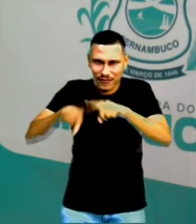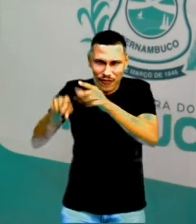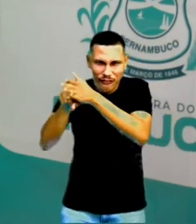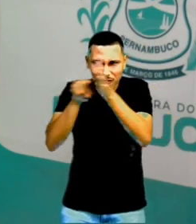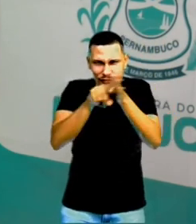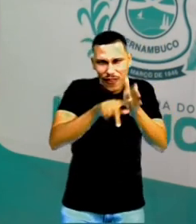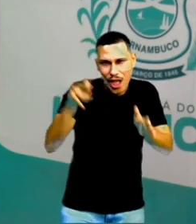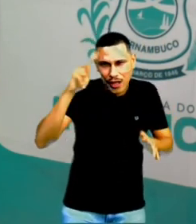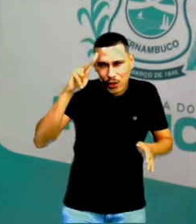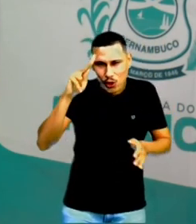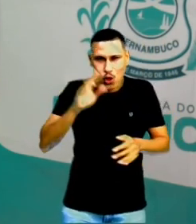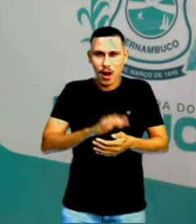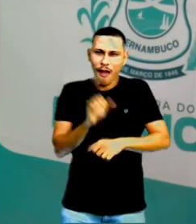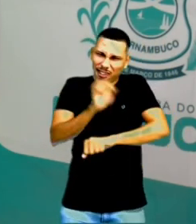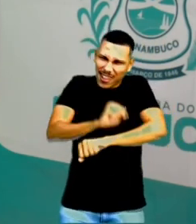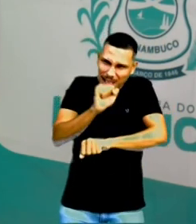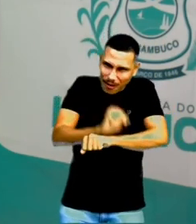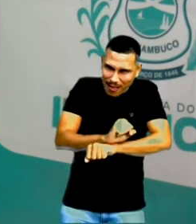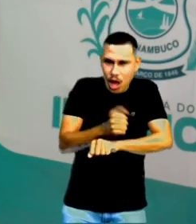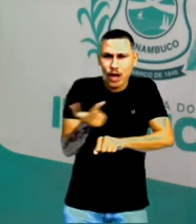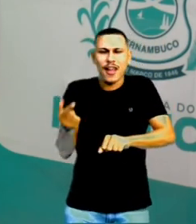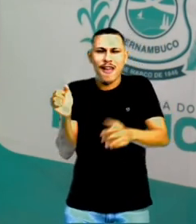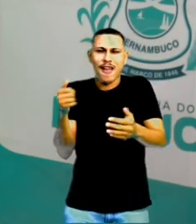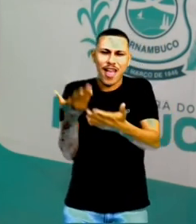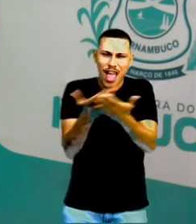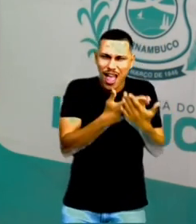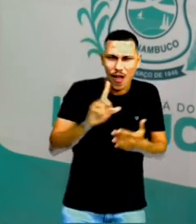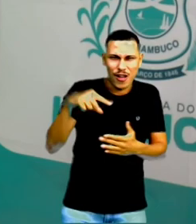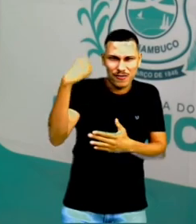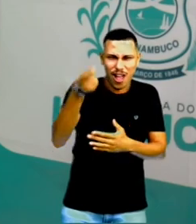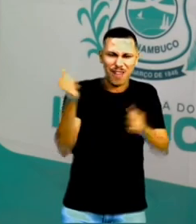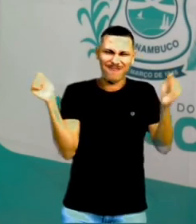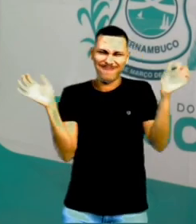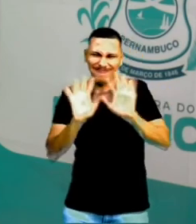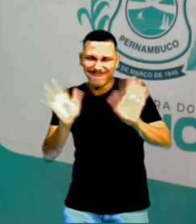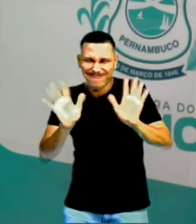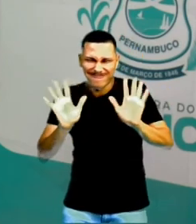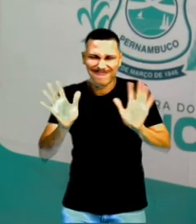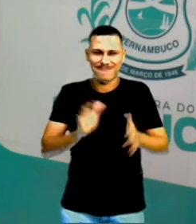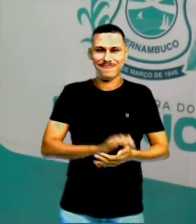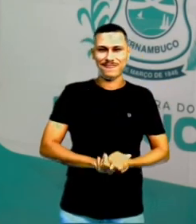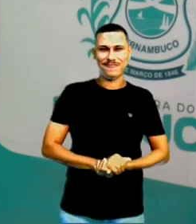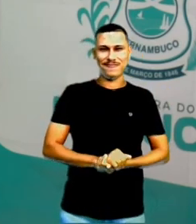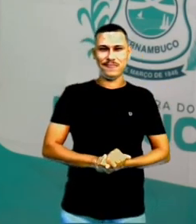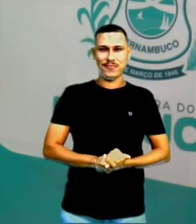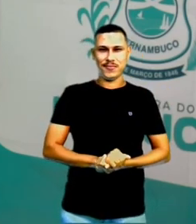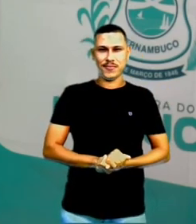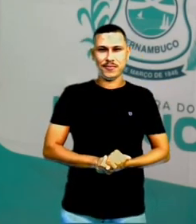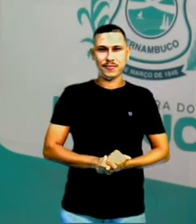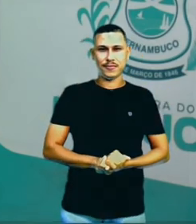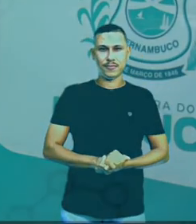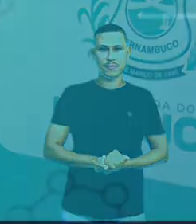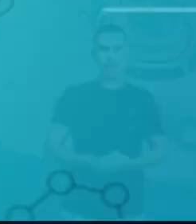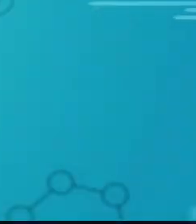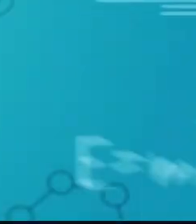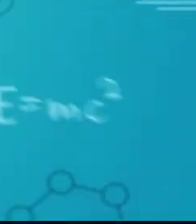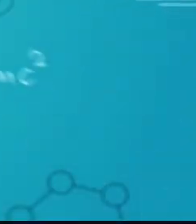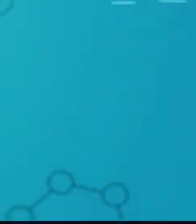e aguardem a nossa próxima aula. Até mais, meus amores, e tchau, tchau!